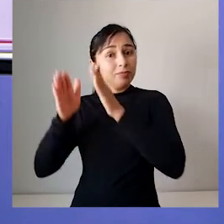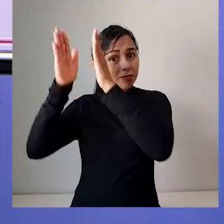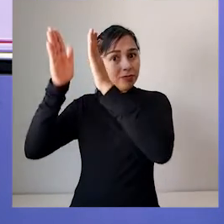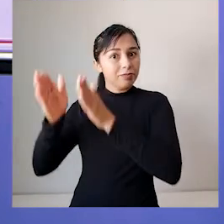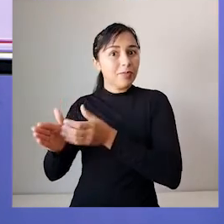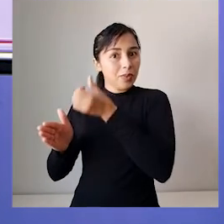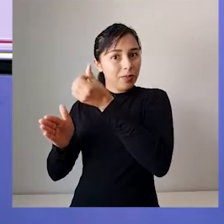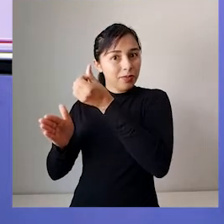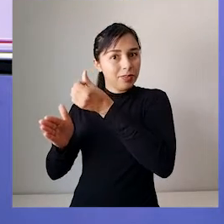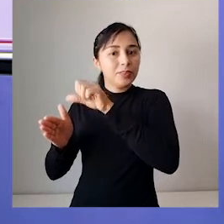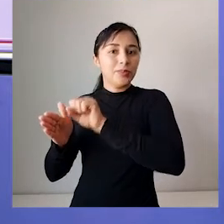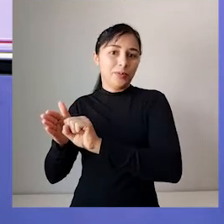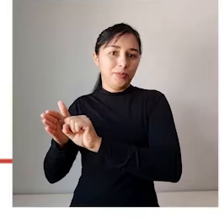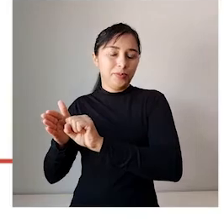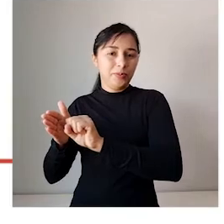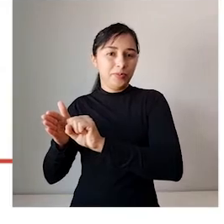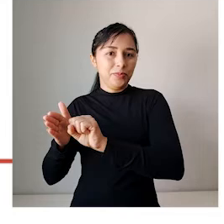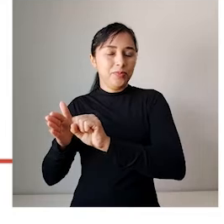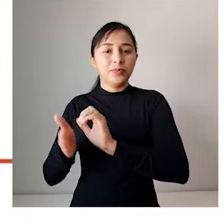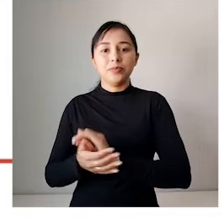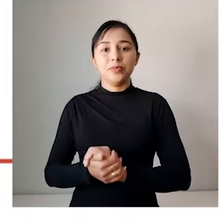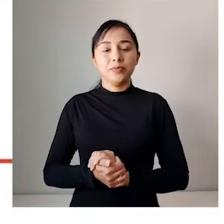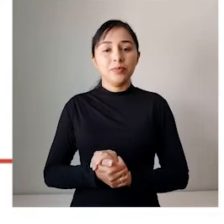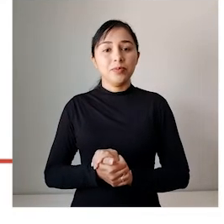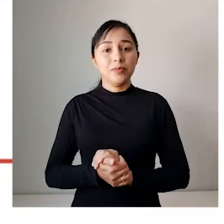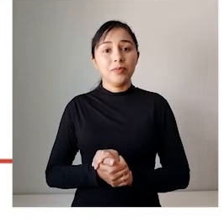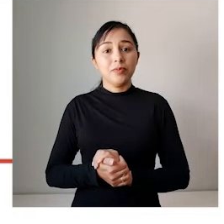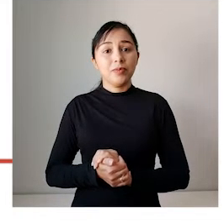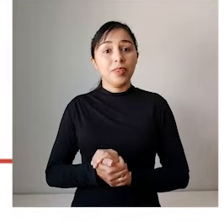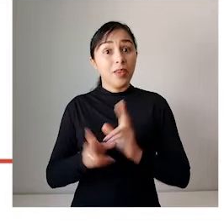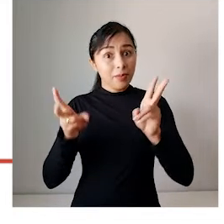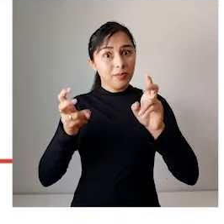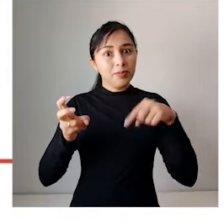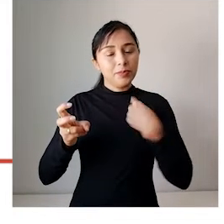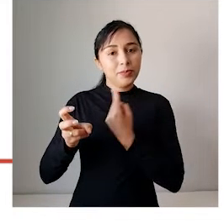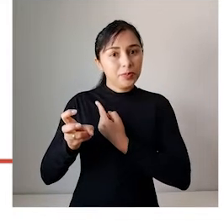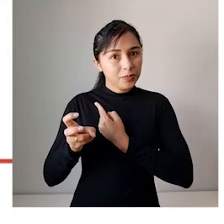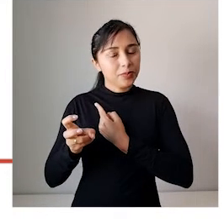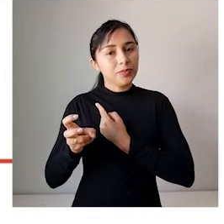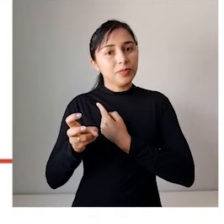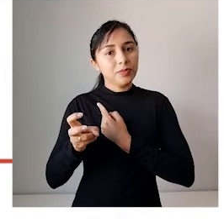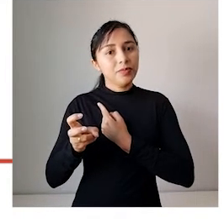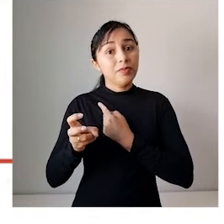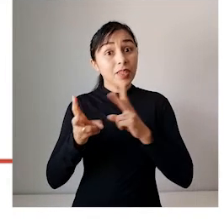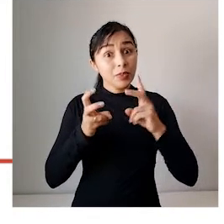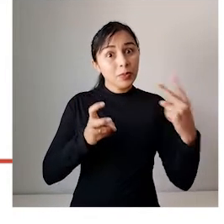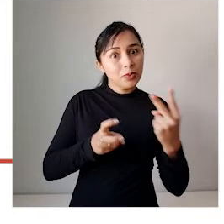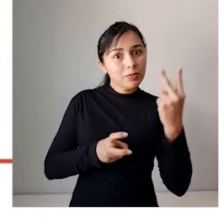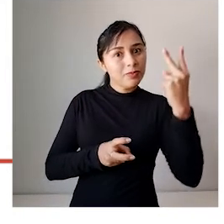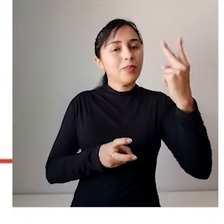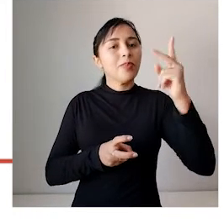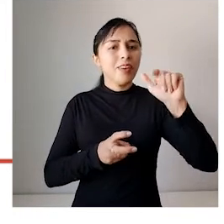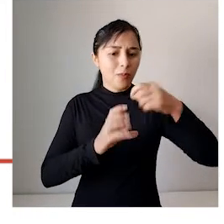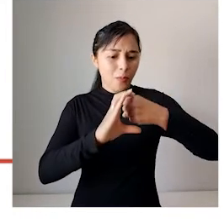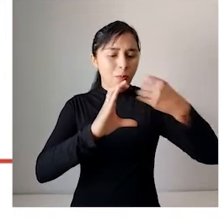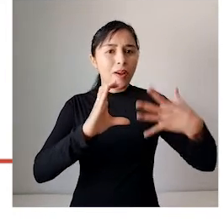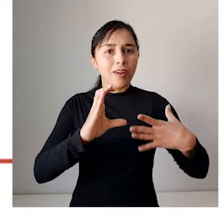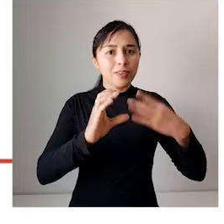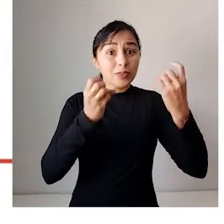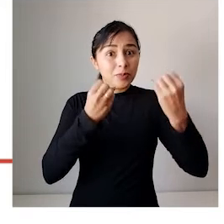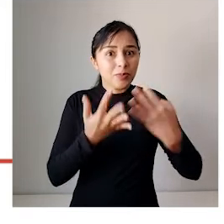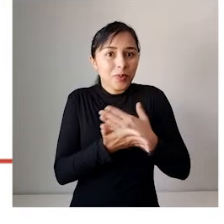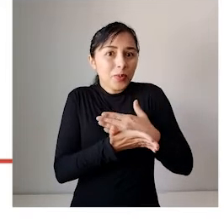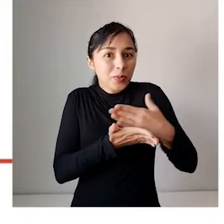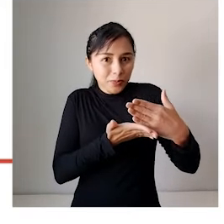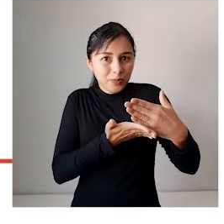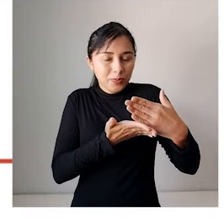sexta ordem, centenas de milhar. Nesse número, nós conseguimos observar bem uma das características que eu falei no início da nossa aula